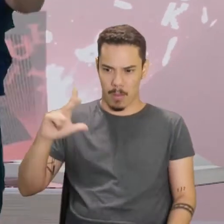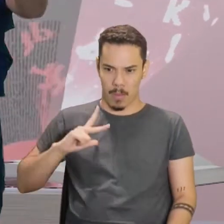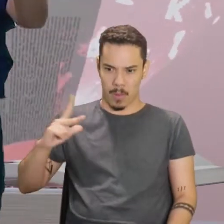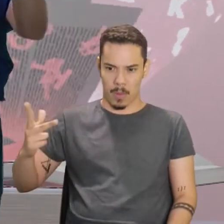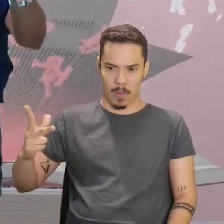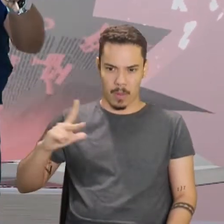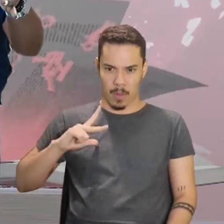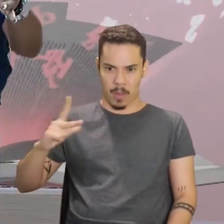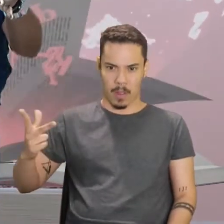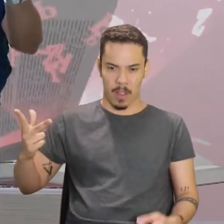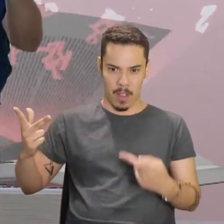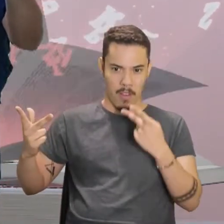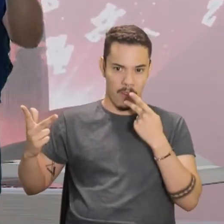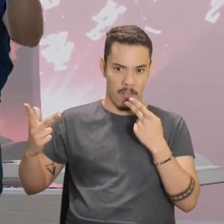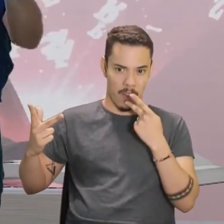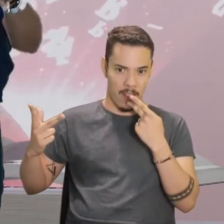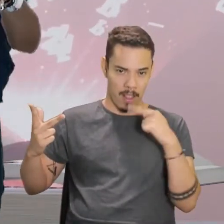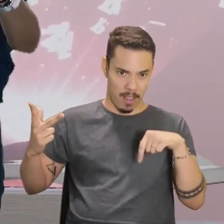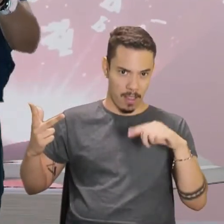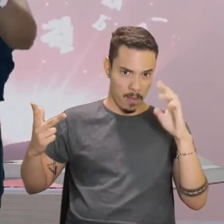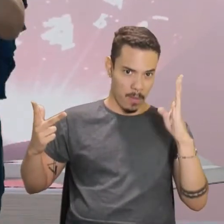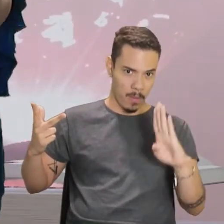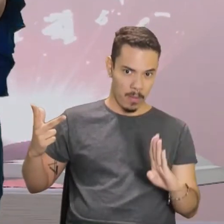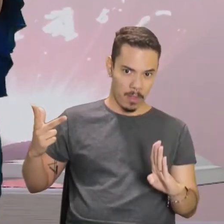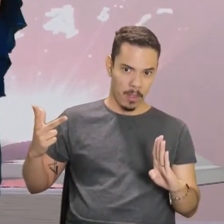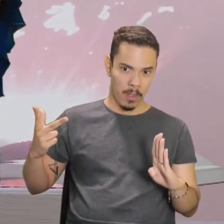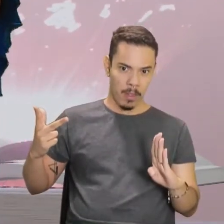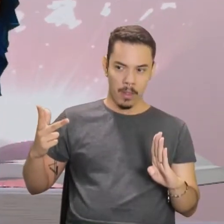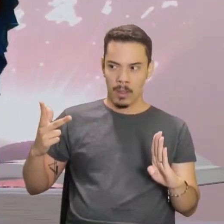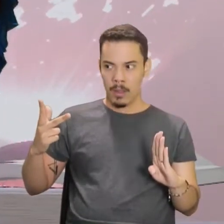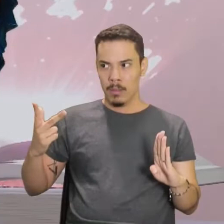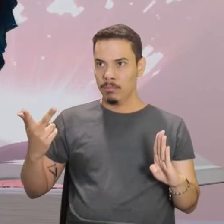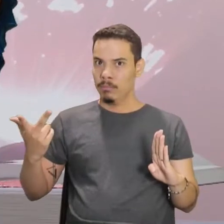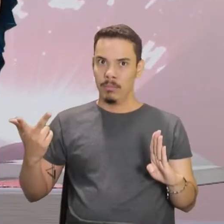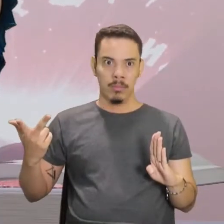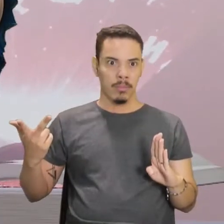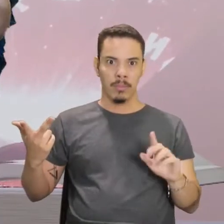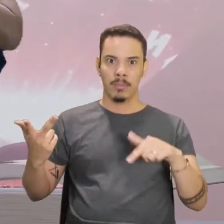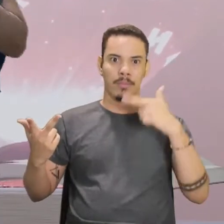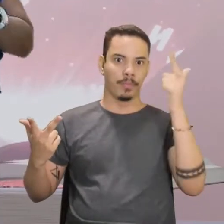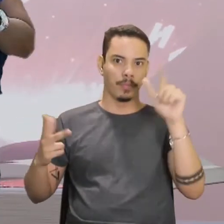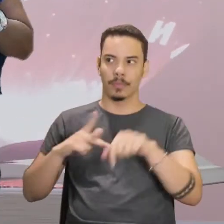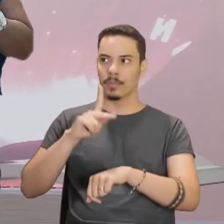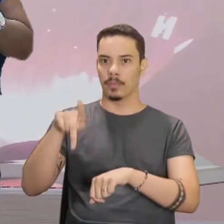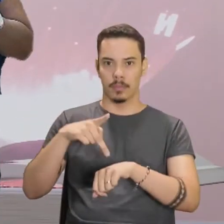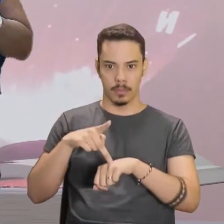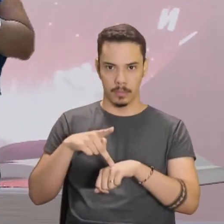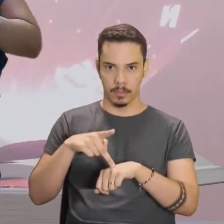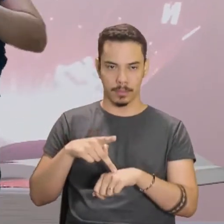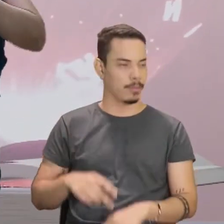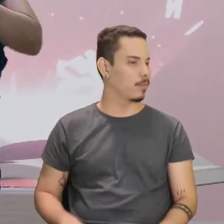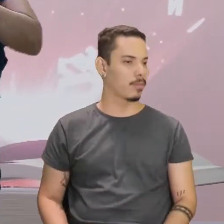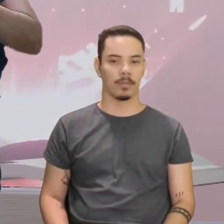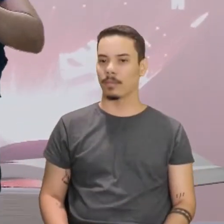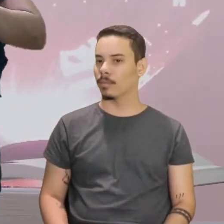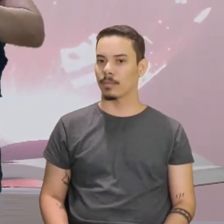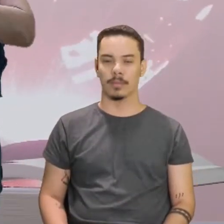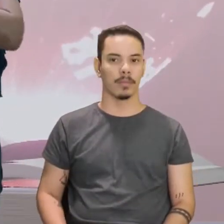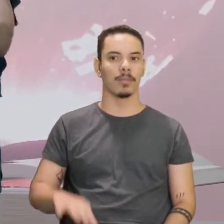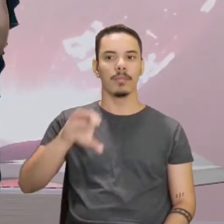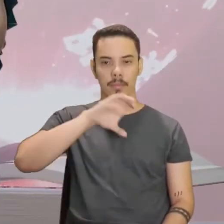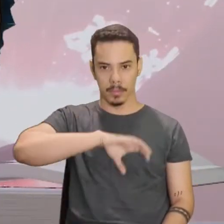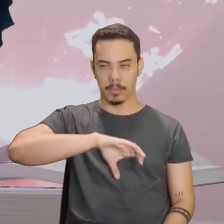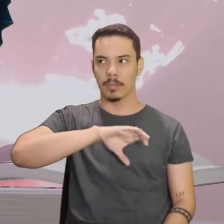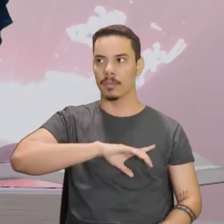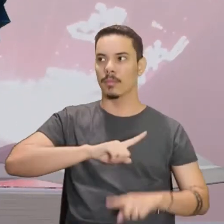se fala no Brasil, se fala aí em Angola. Não. É o português, mas